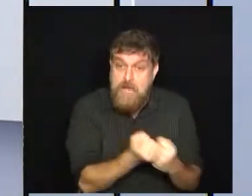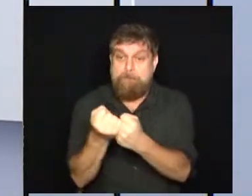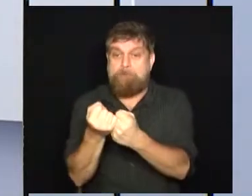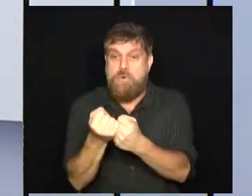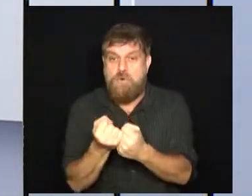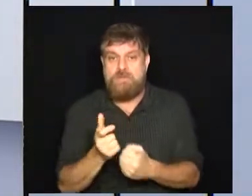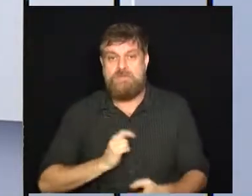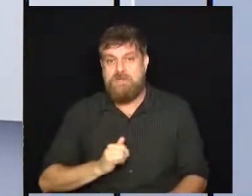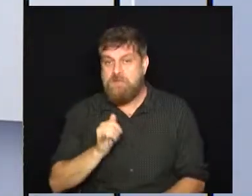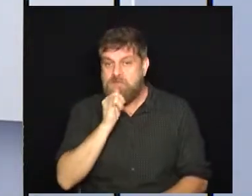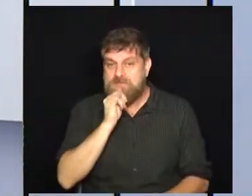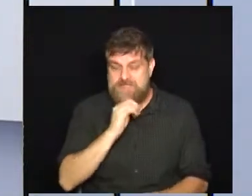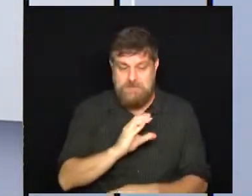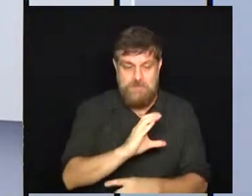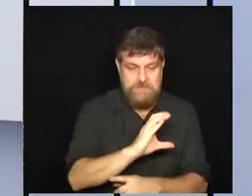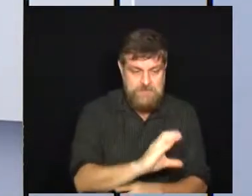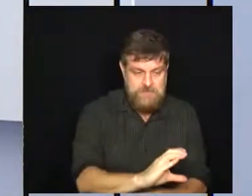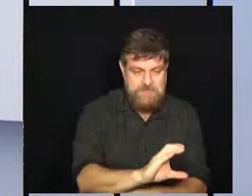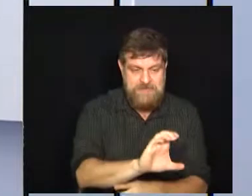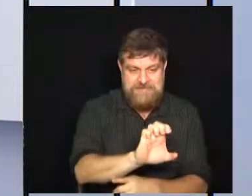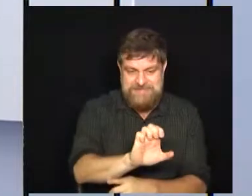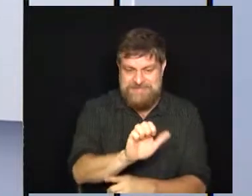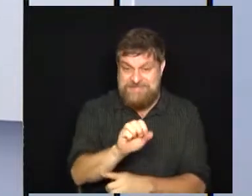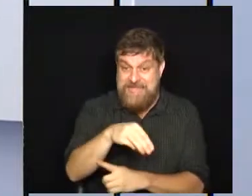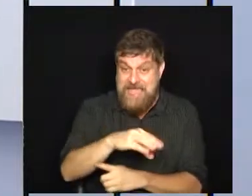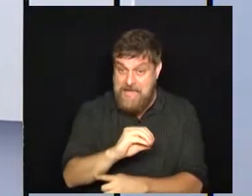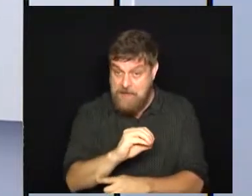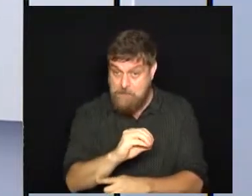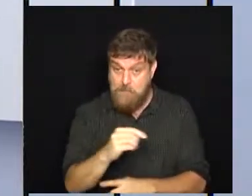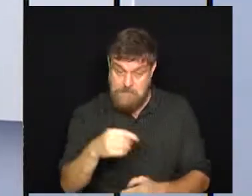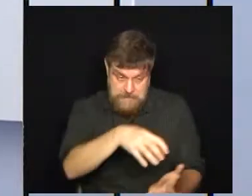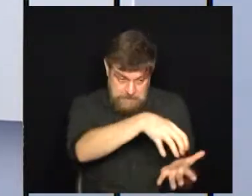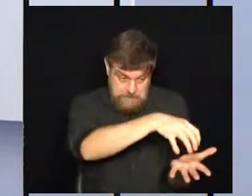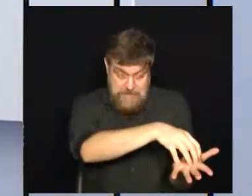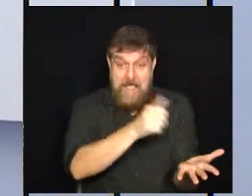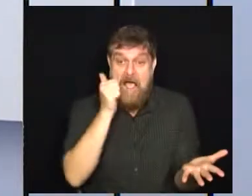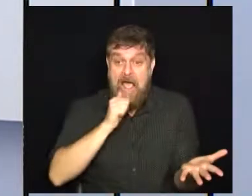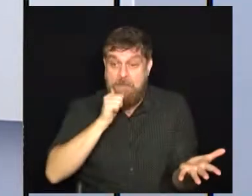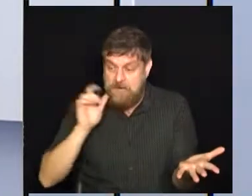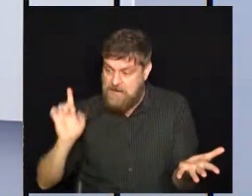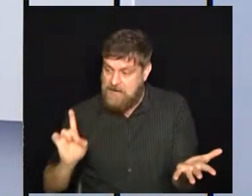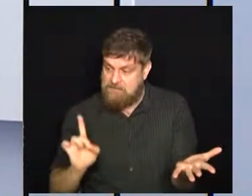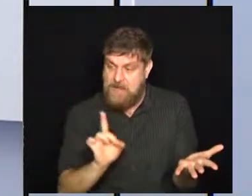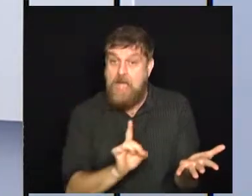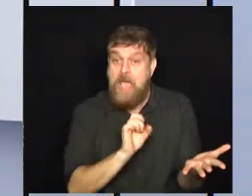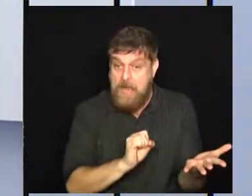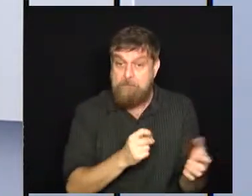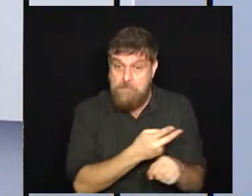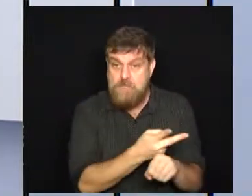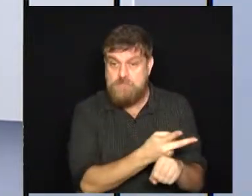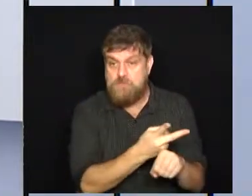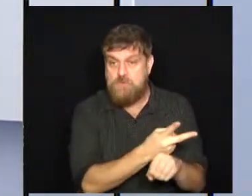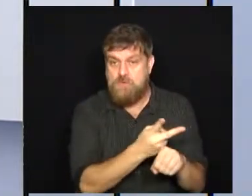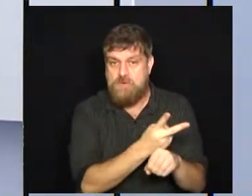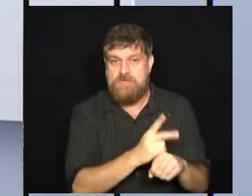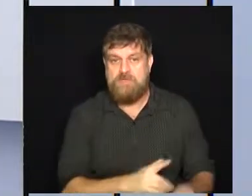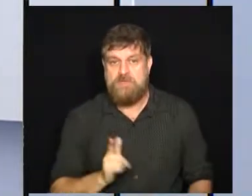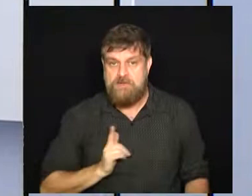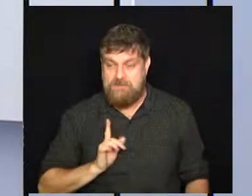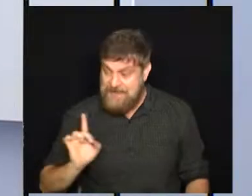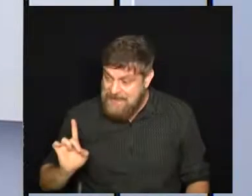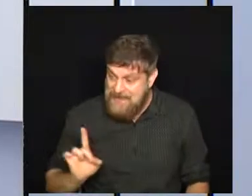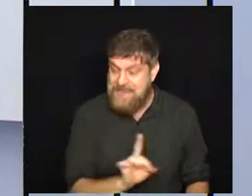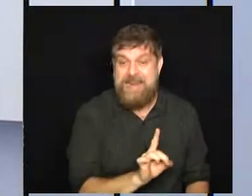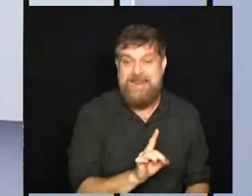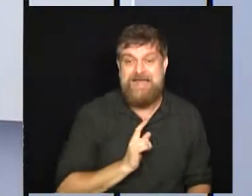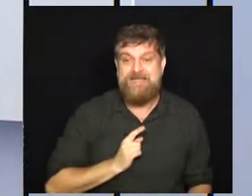como, por exemplo, o SEAMO. A mulher pode procurar o SEAMO sem que ela decida fazer a denúncia. Então, procurar o SEAMO não